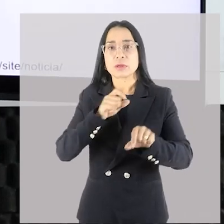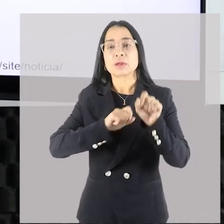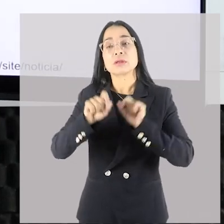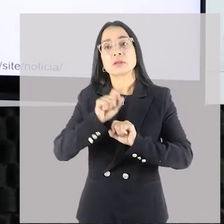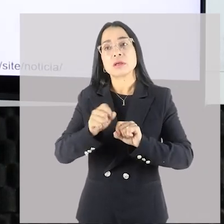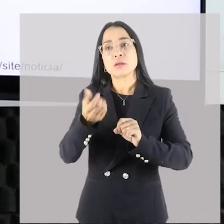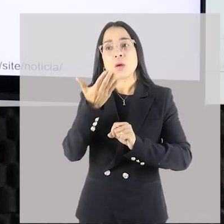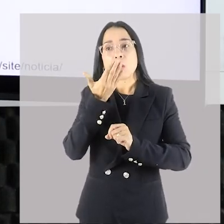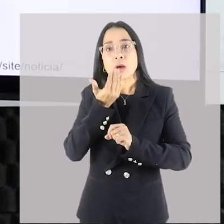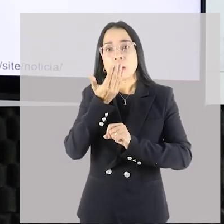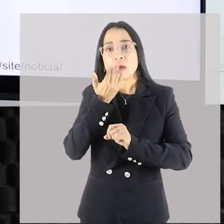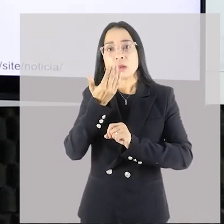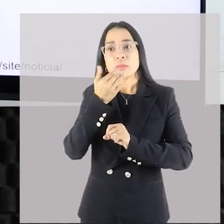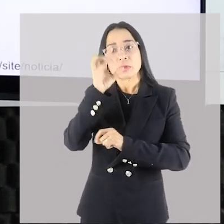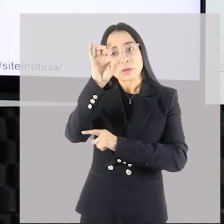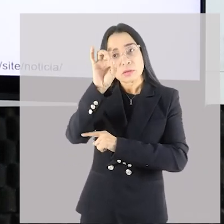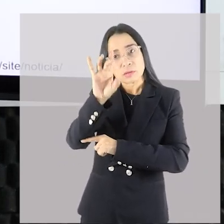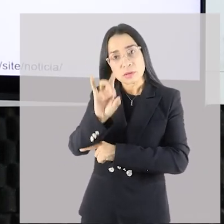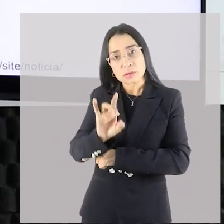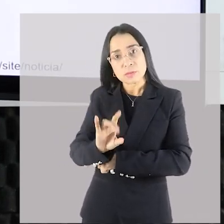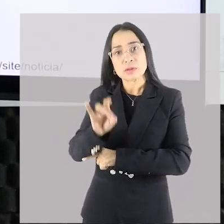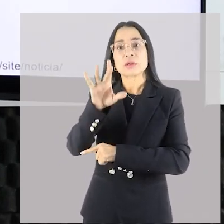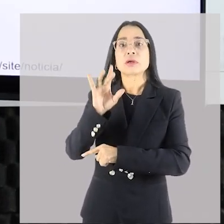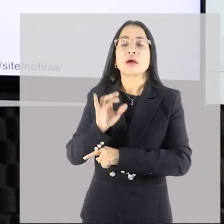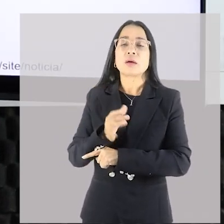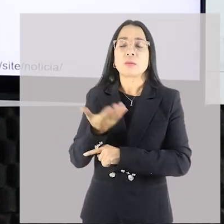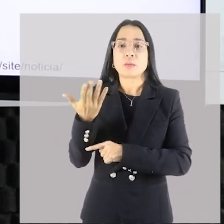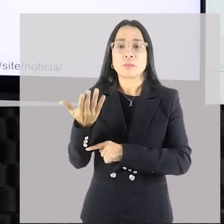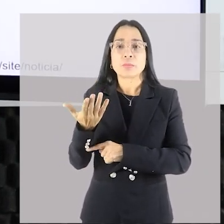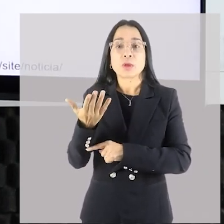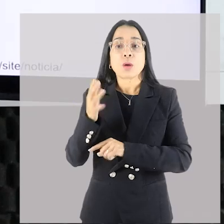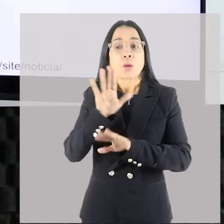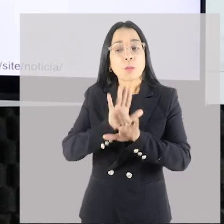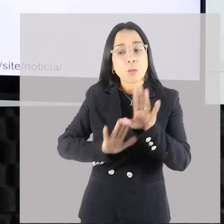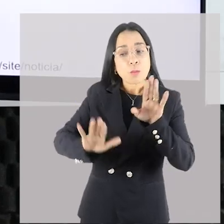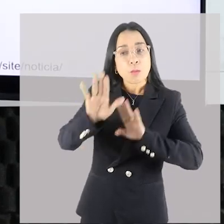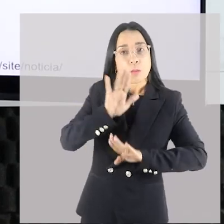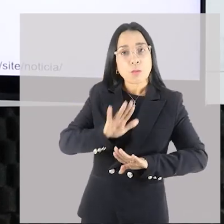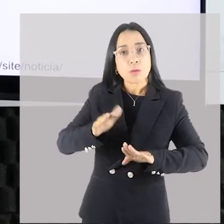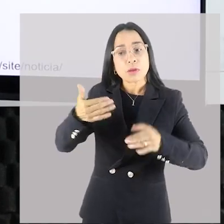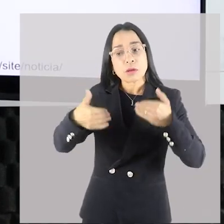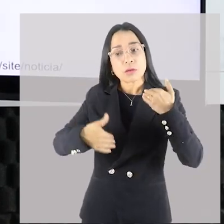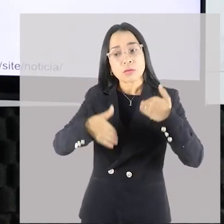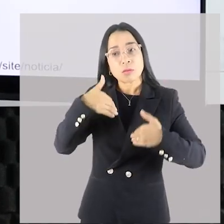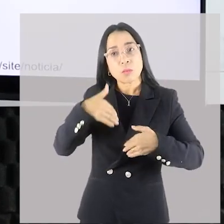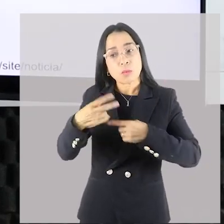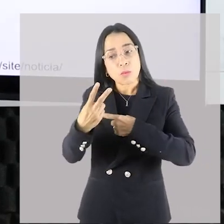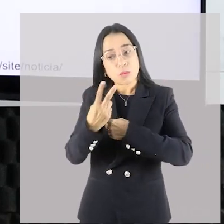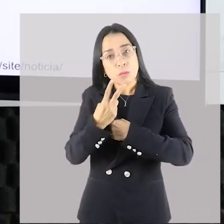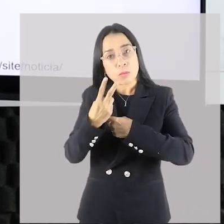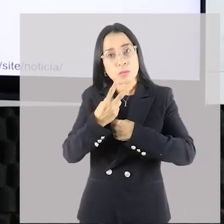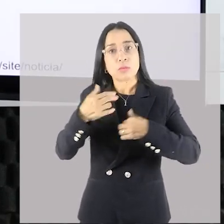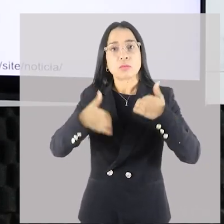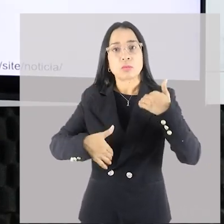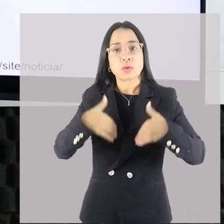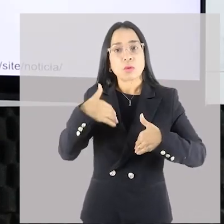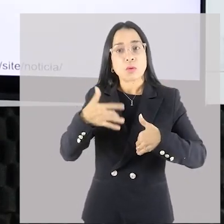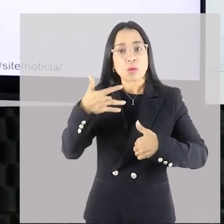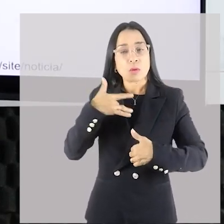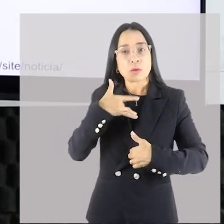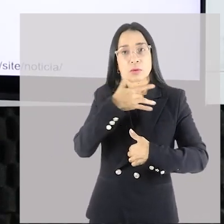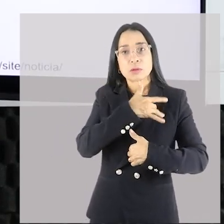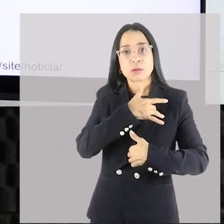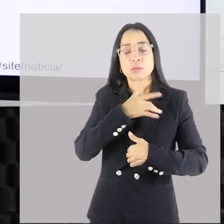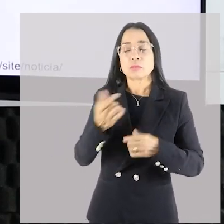uma alimentação bem balanceada, um cuidado com o corpo, um cuidado com toda a sua saúde